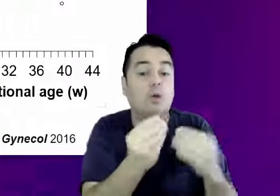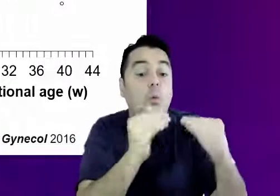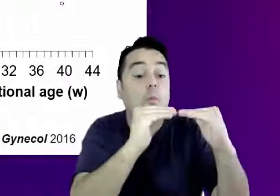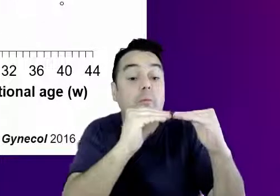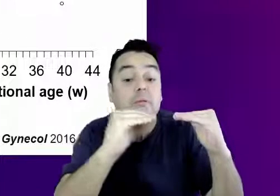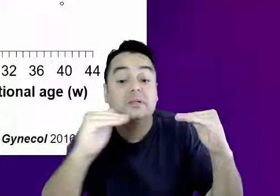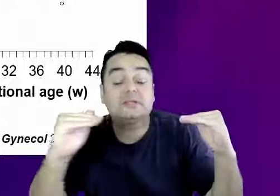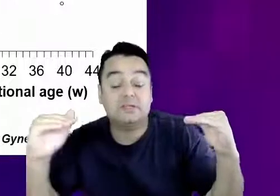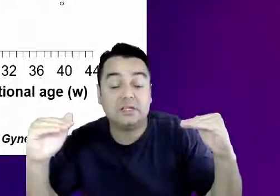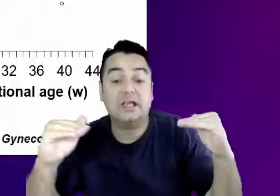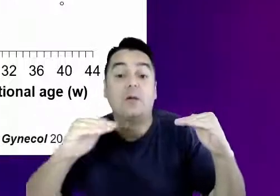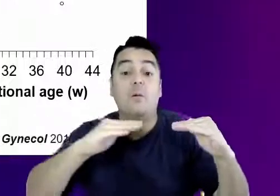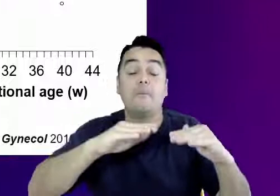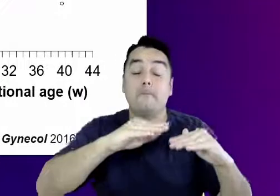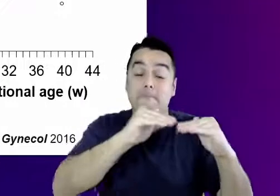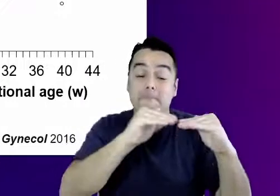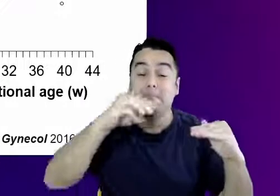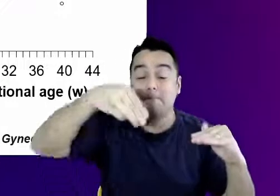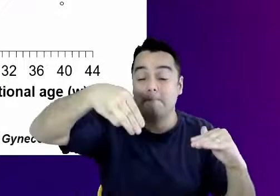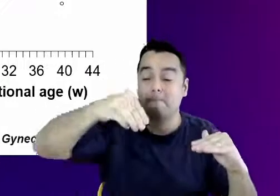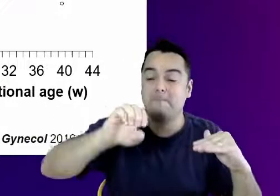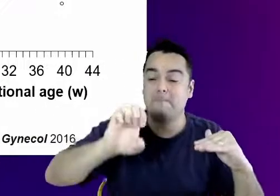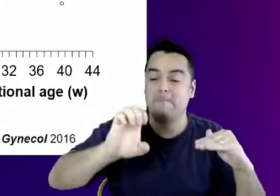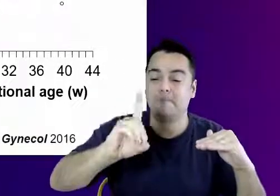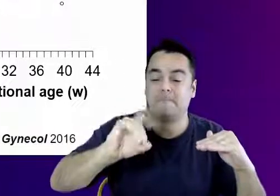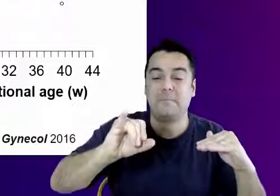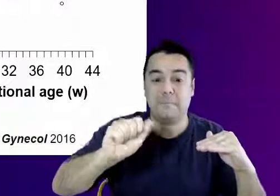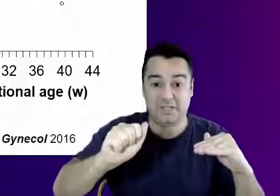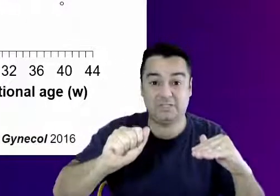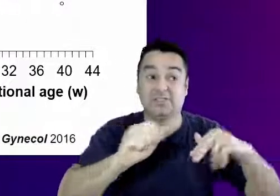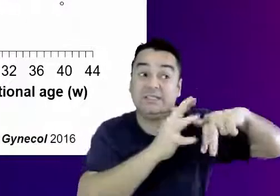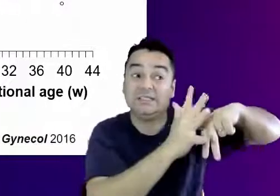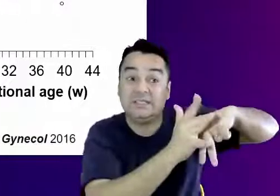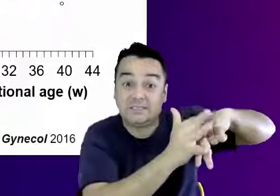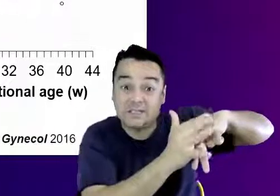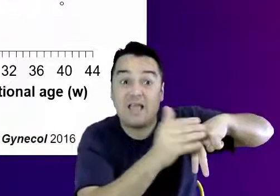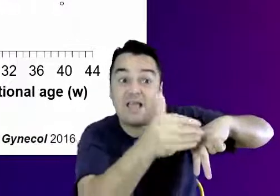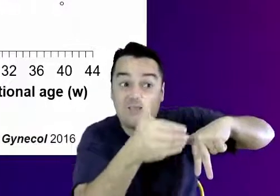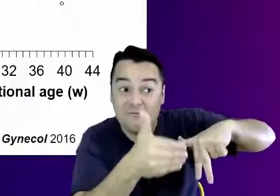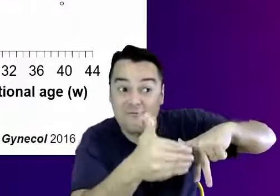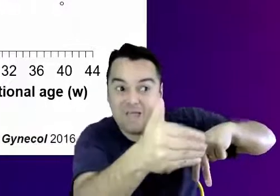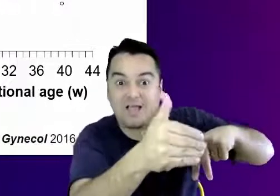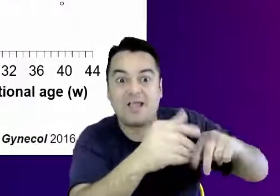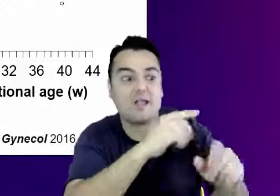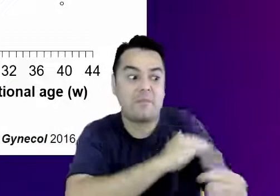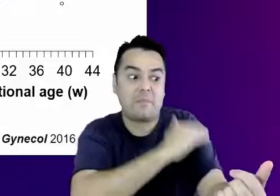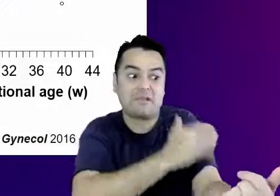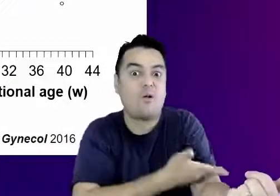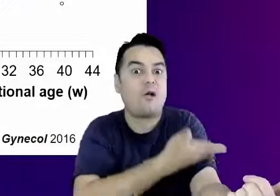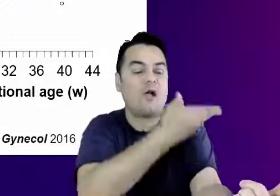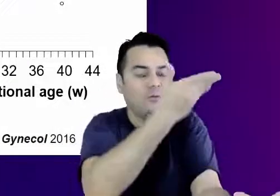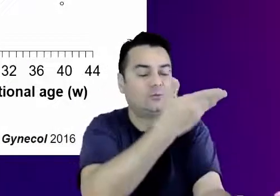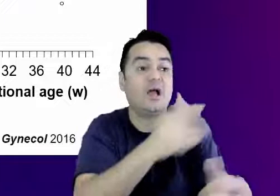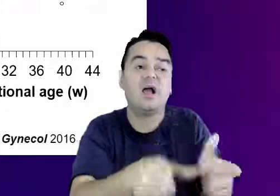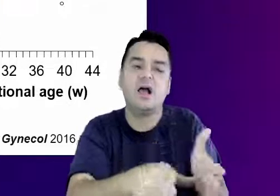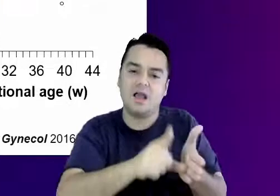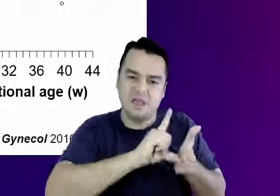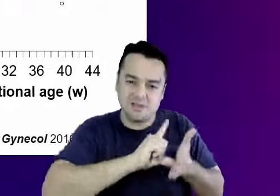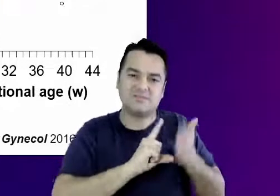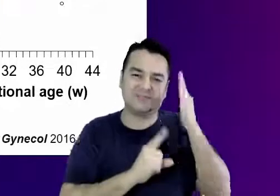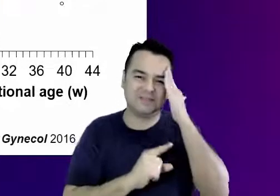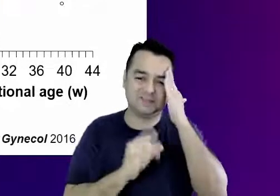ela também é aumentada em pacientes que vão desenvolver pré-eclâmpsia pré-termo e pré-eclâmpsia precoce. Se possível, mas isso não